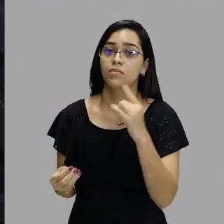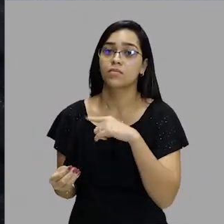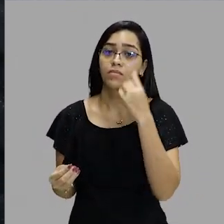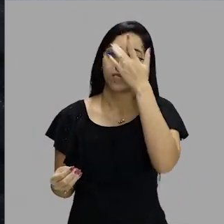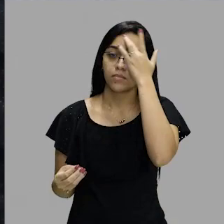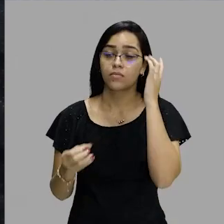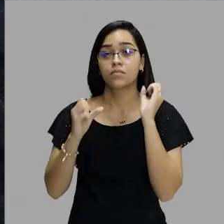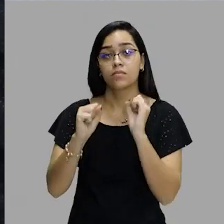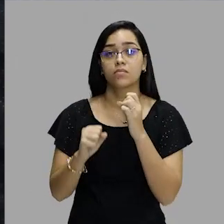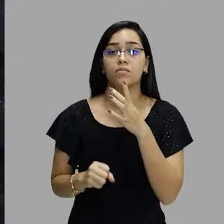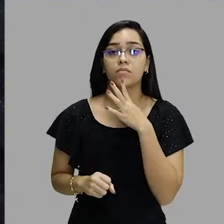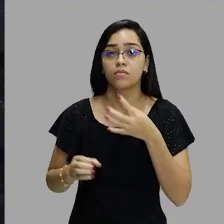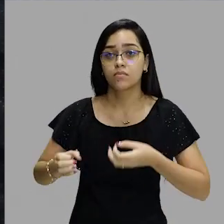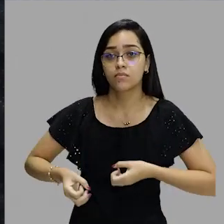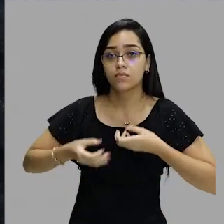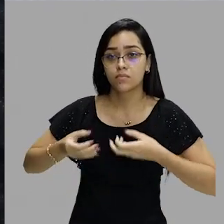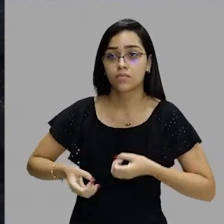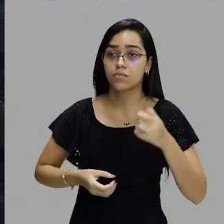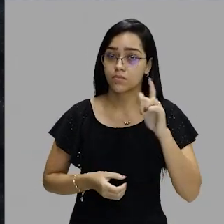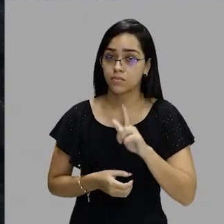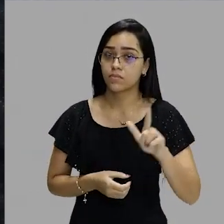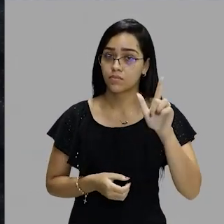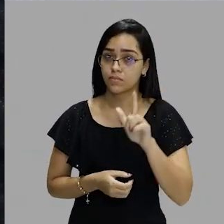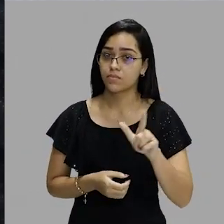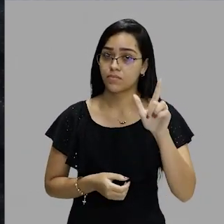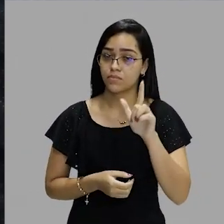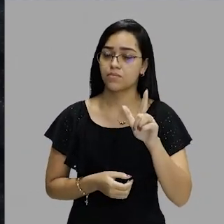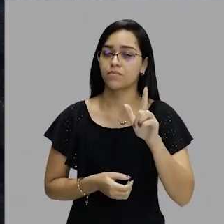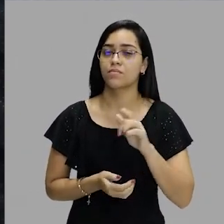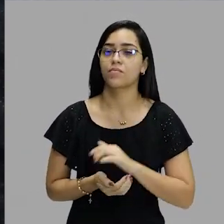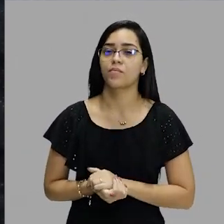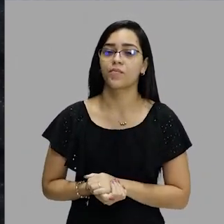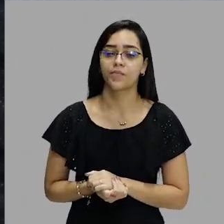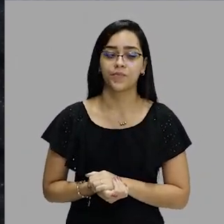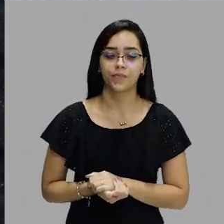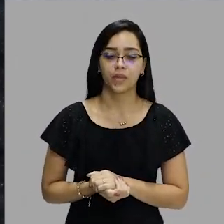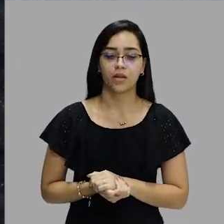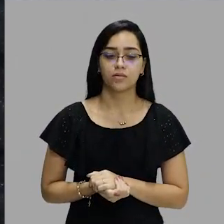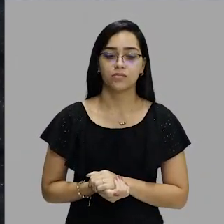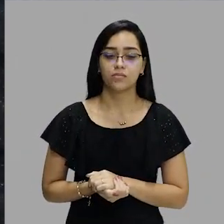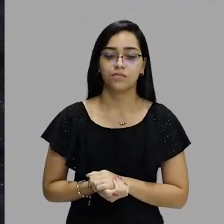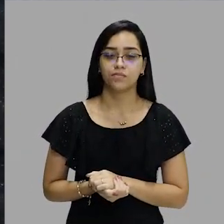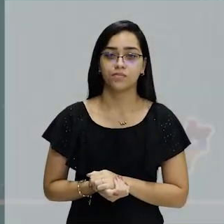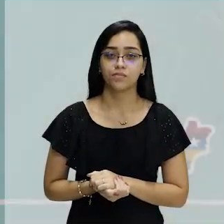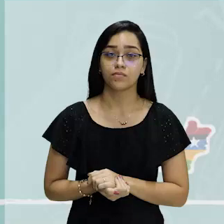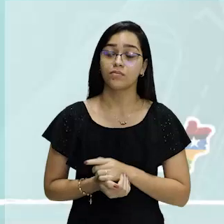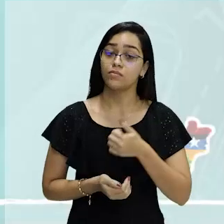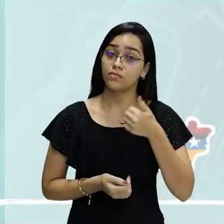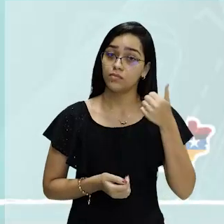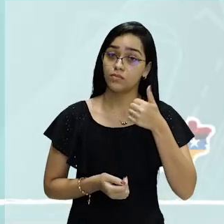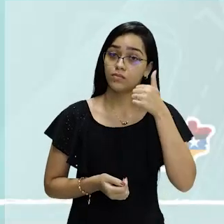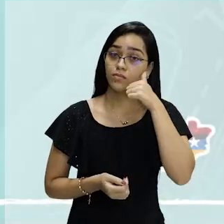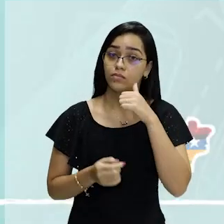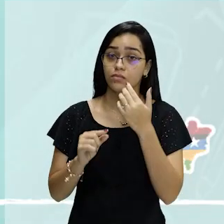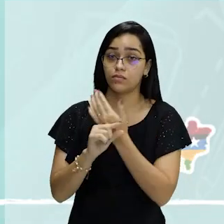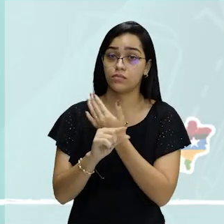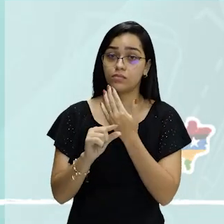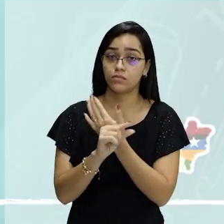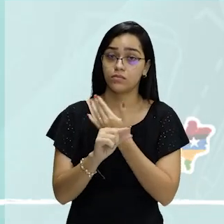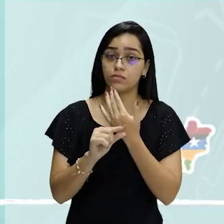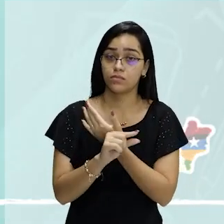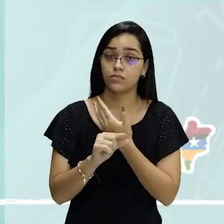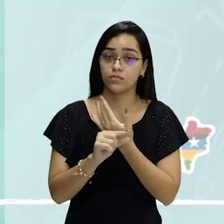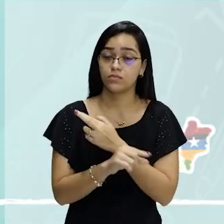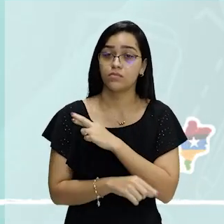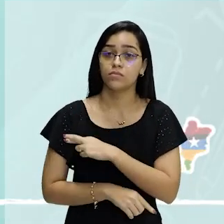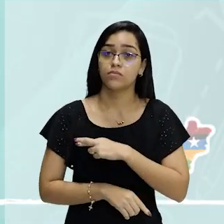pessoas conheçam as produções literárias do negro, tá? Então, ela é considerada a primeira, leia comigo, a